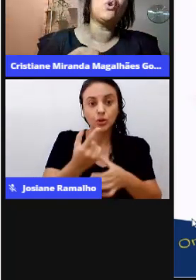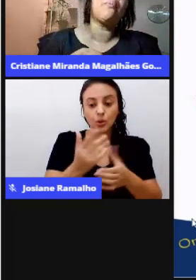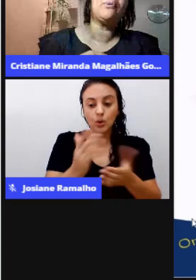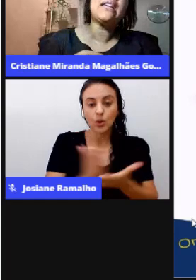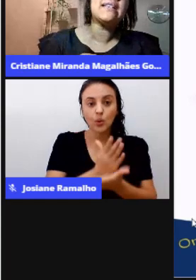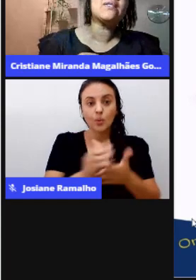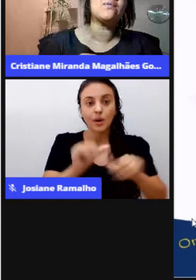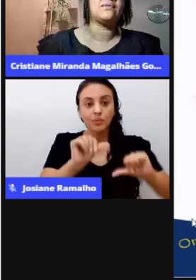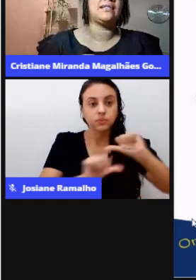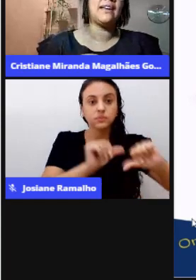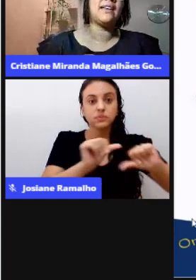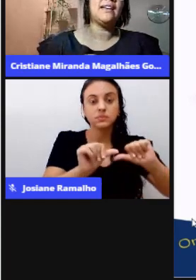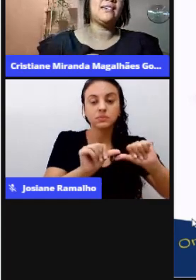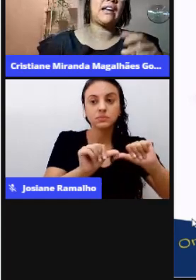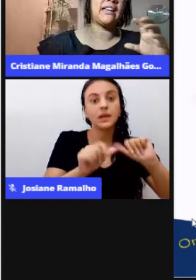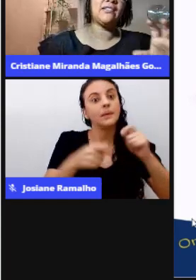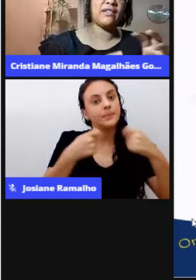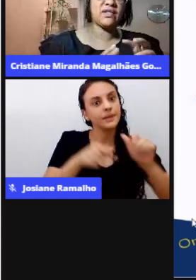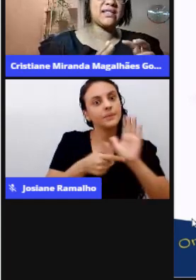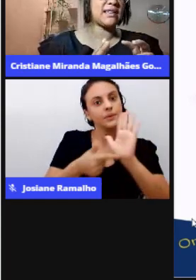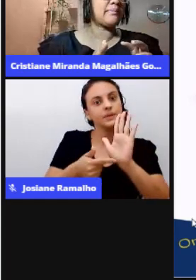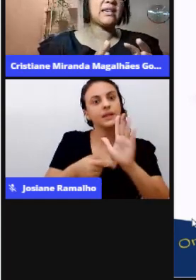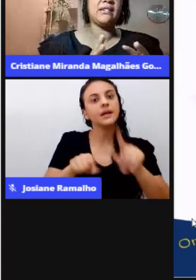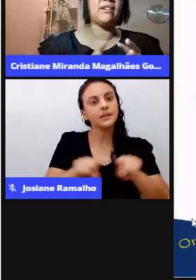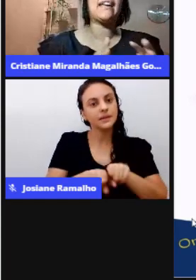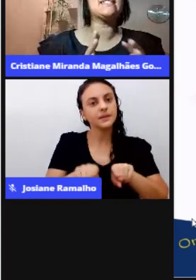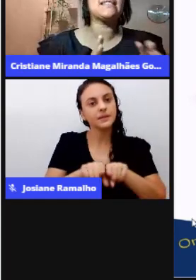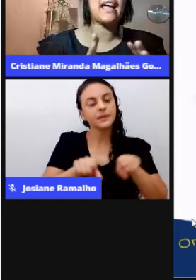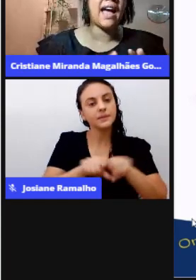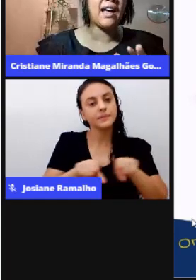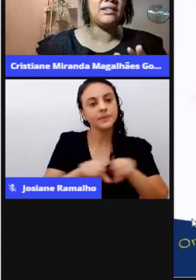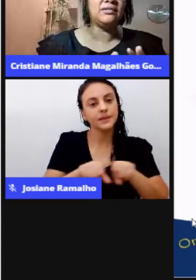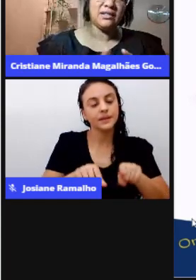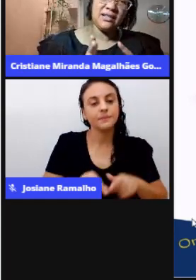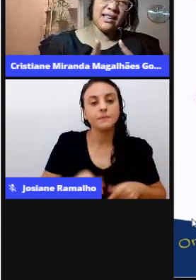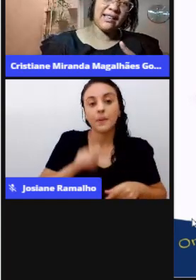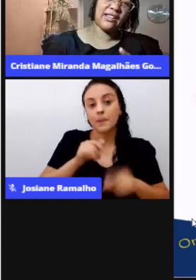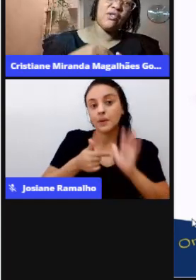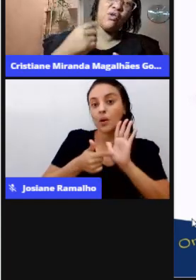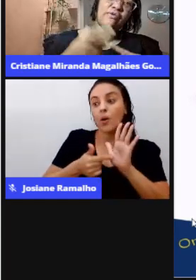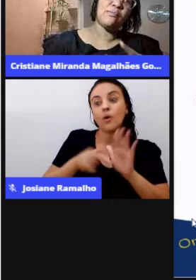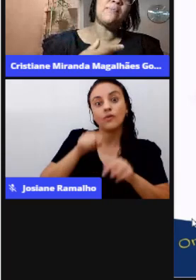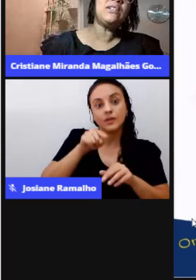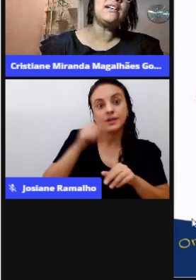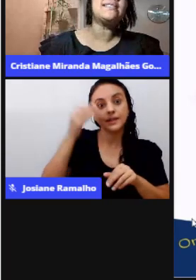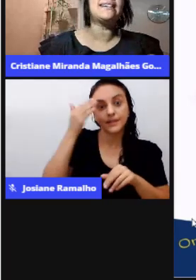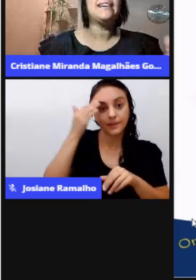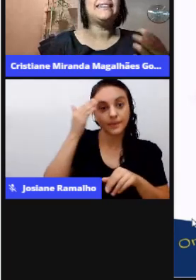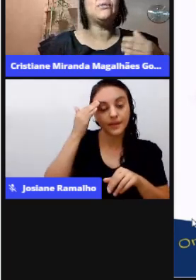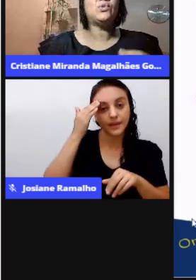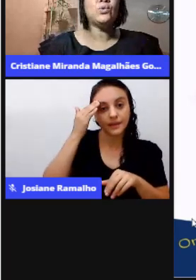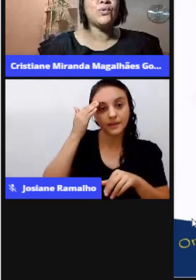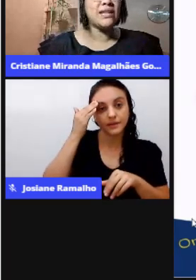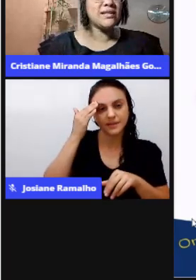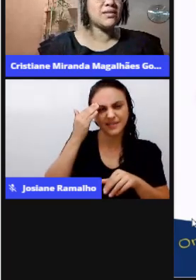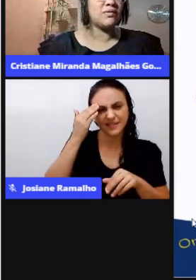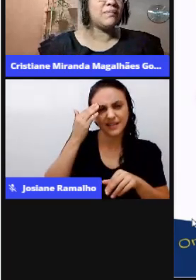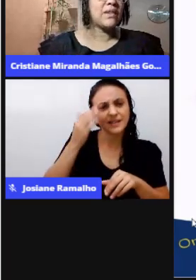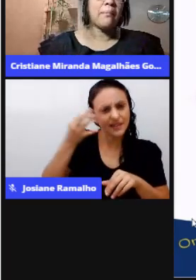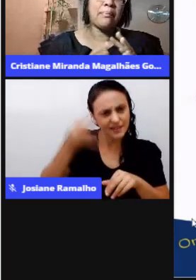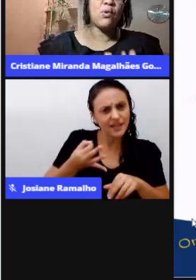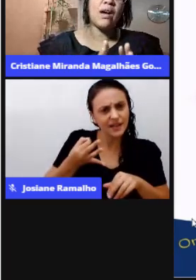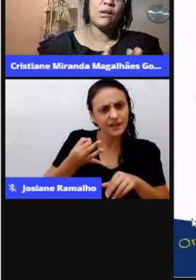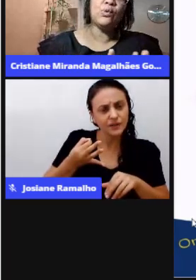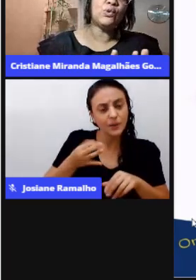aqui mudou por isso, né? Aquilo que você sabia não é que está errado, é que houve uma mudança. Então, tudo